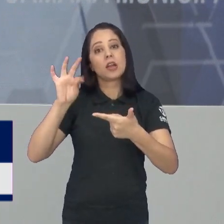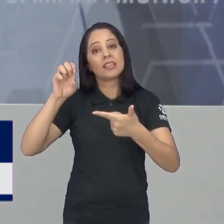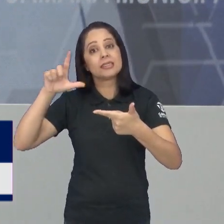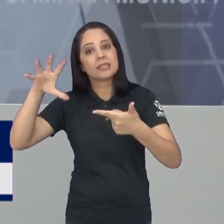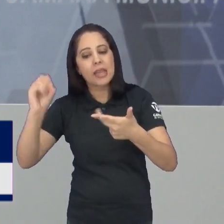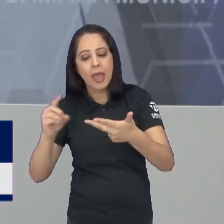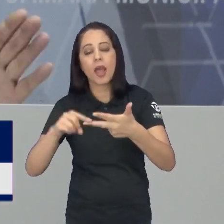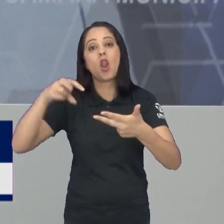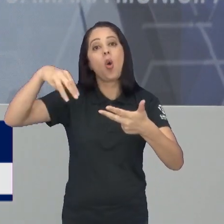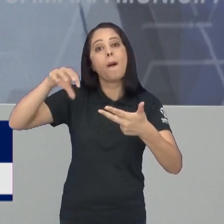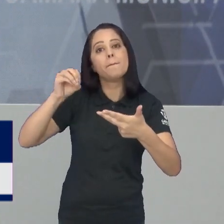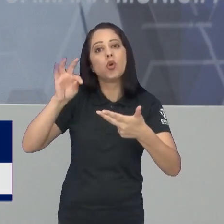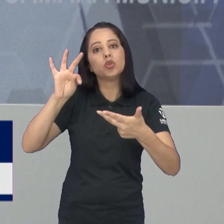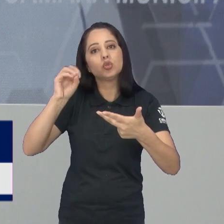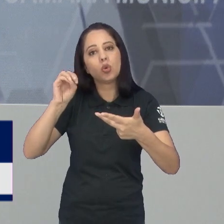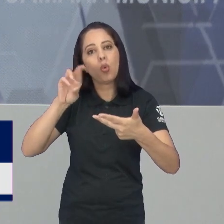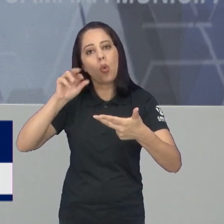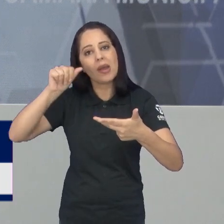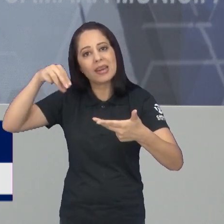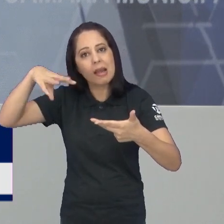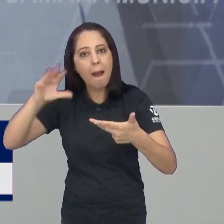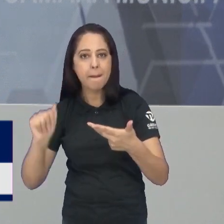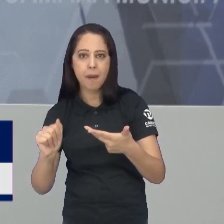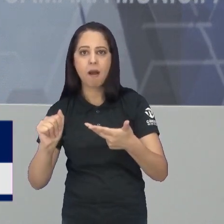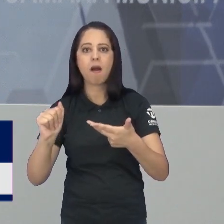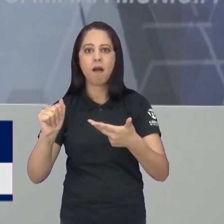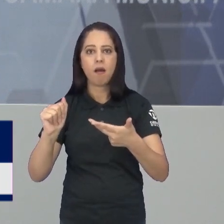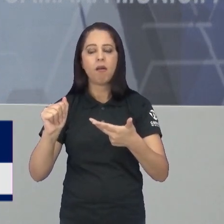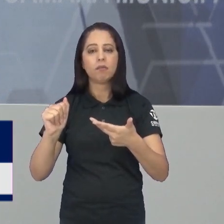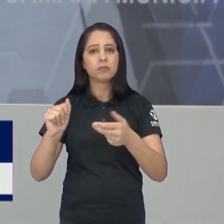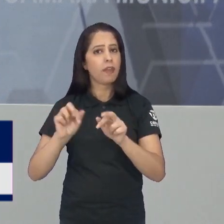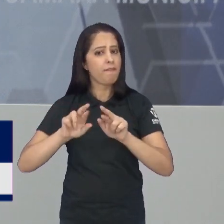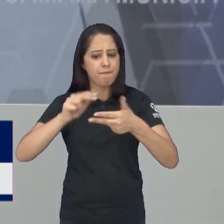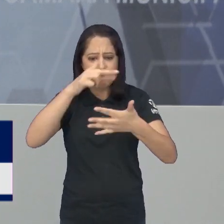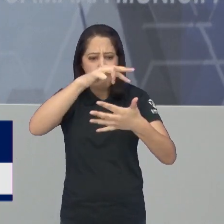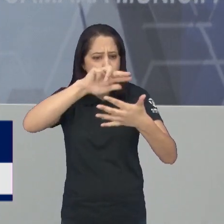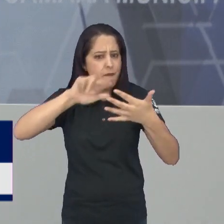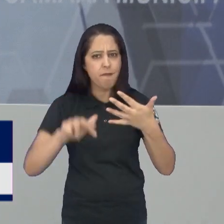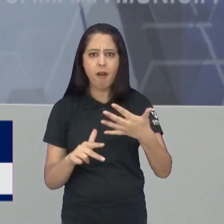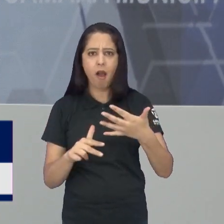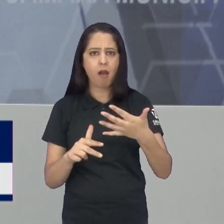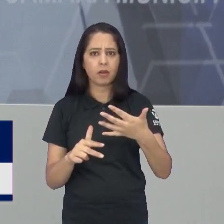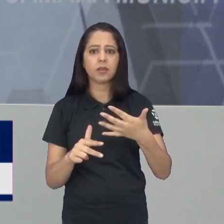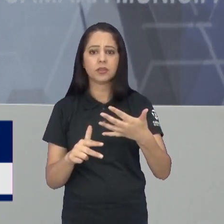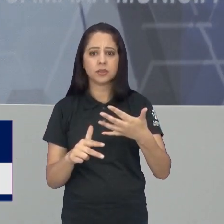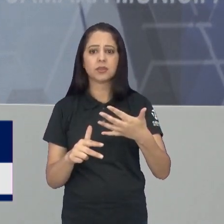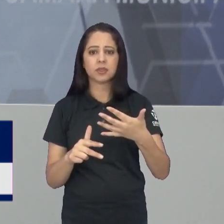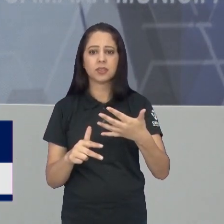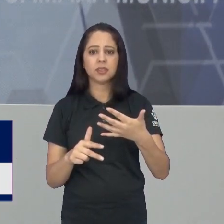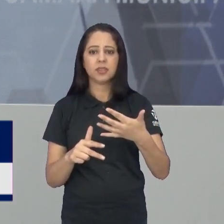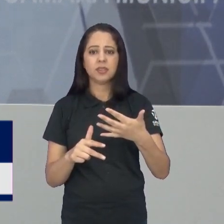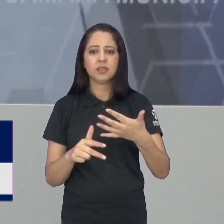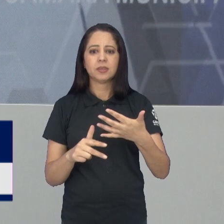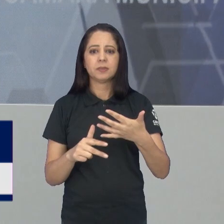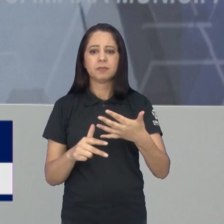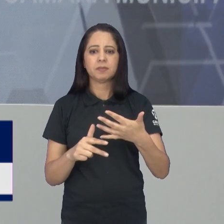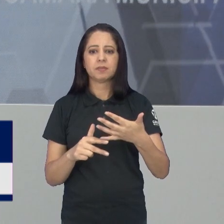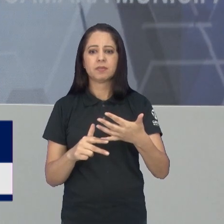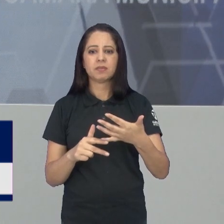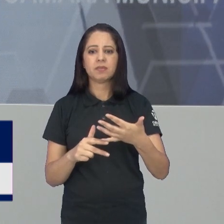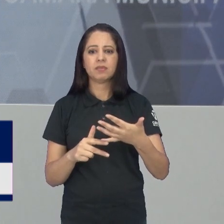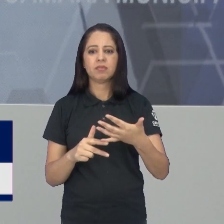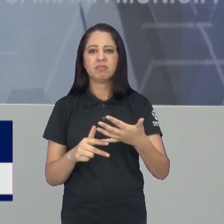Motorama, enfim, né, tem vários exemplos que poderíamos dar aqui, né, que eu, inclusive, acho que não deveria ter